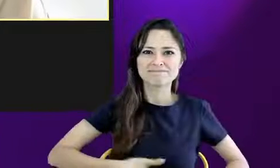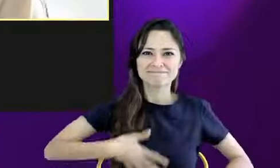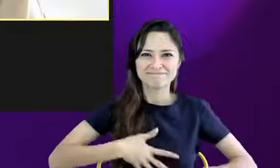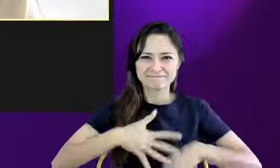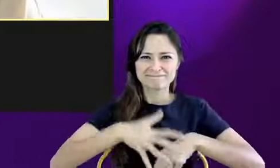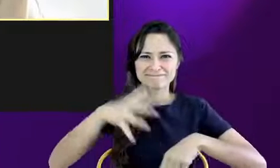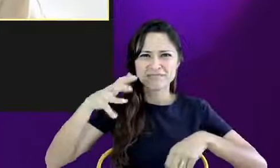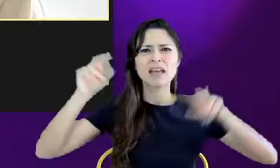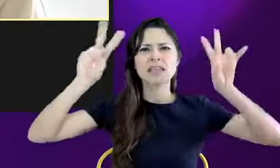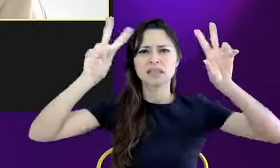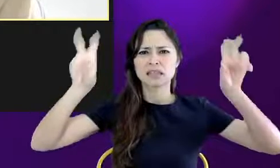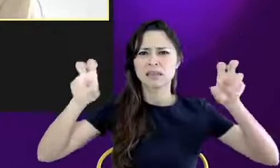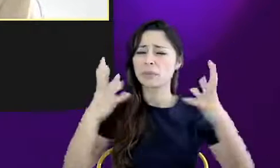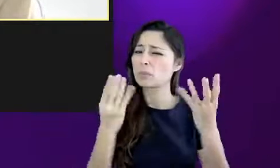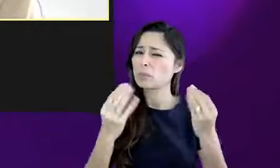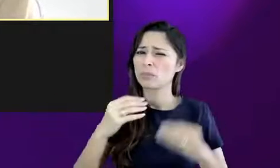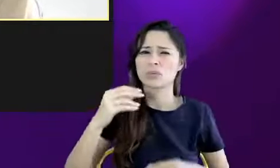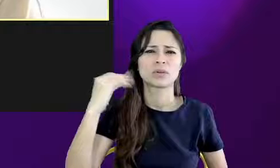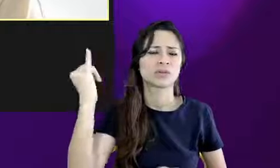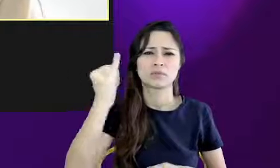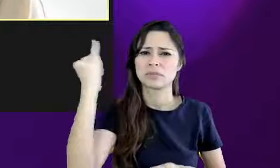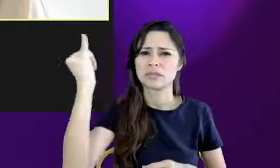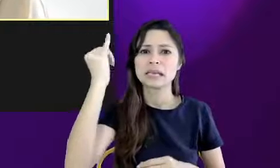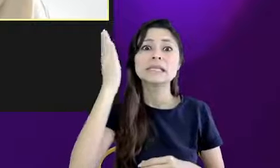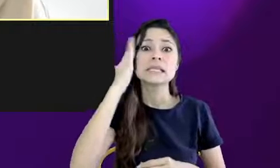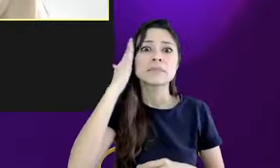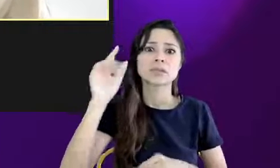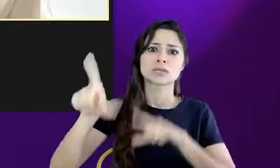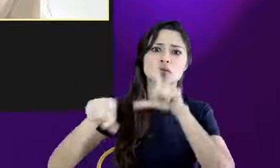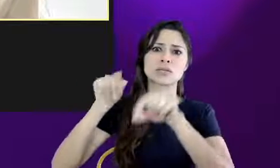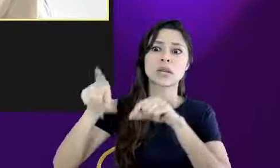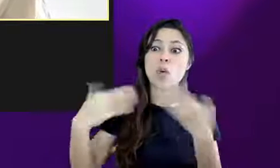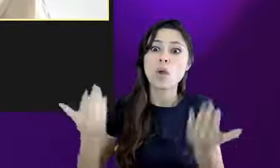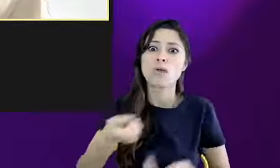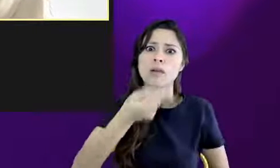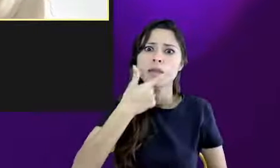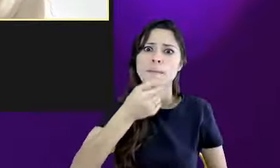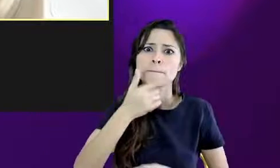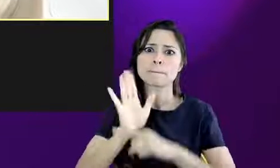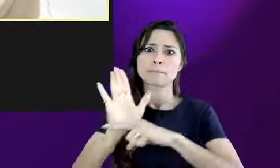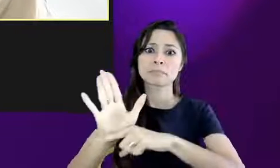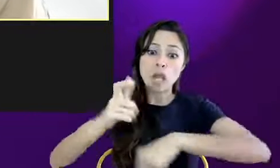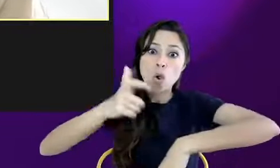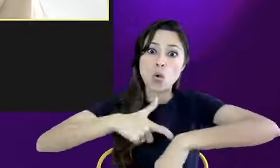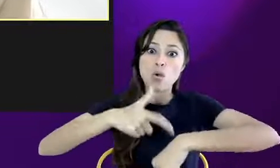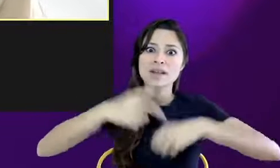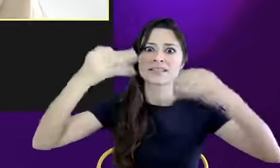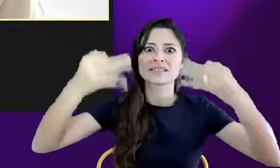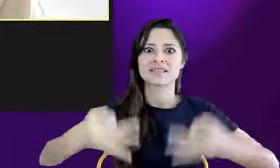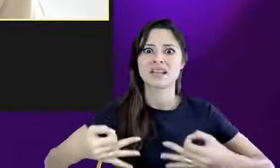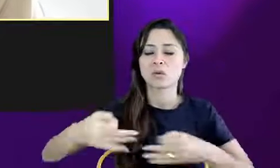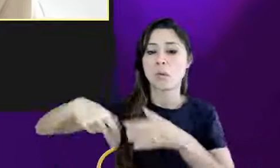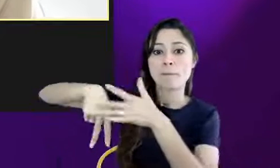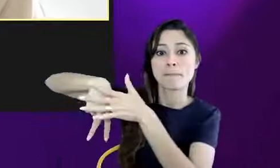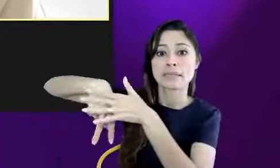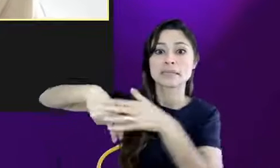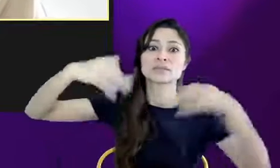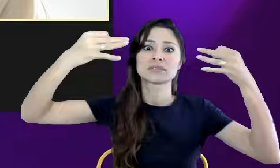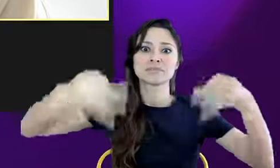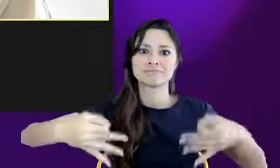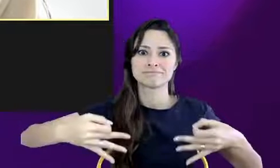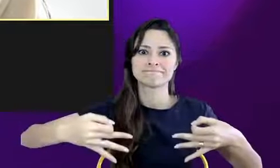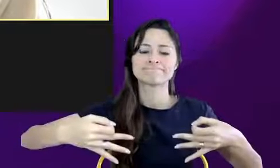temas mais importantes. A gente saber escolher a droga certa, no momento certo, para o paciente certo, sem dúvida a gente